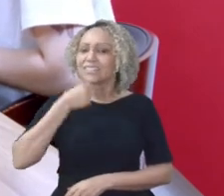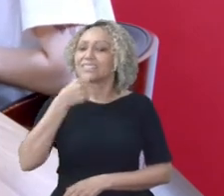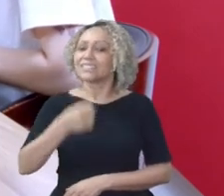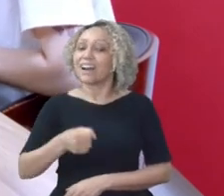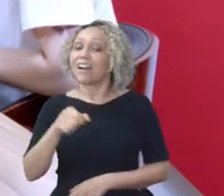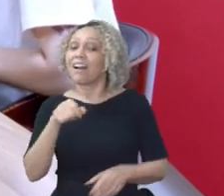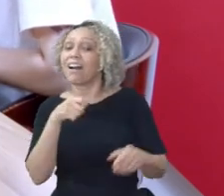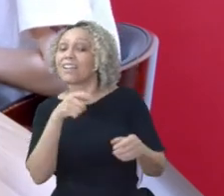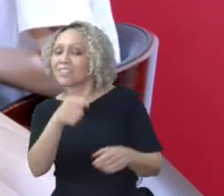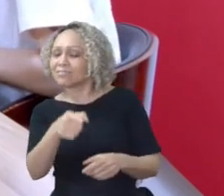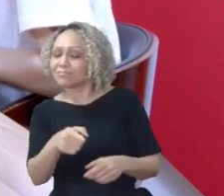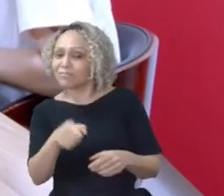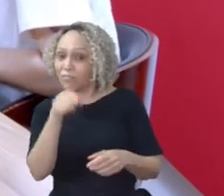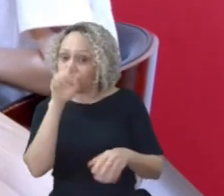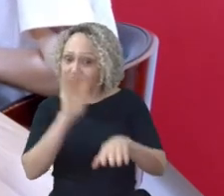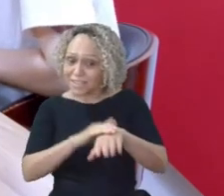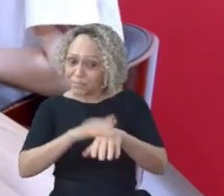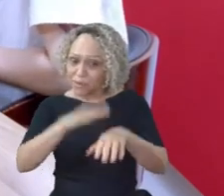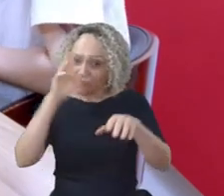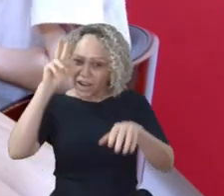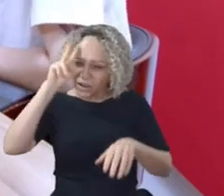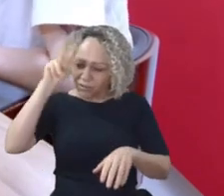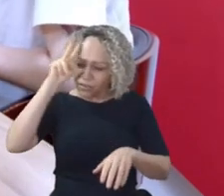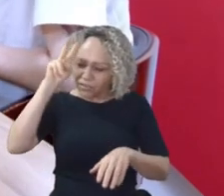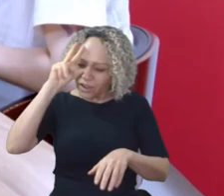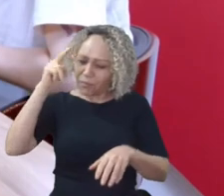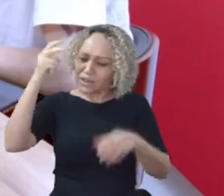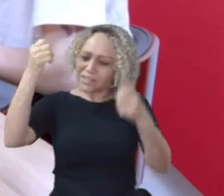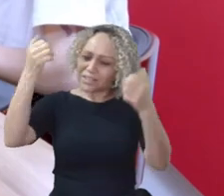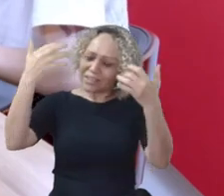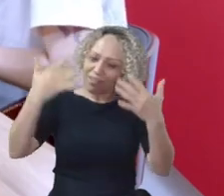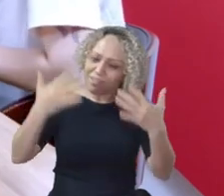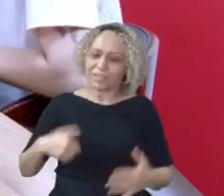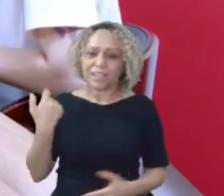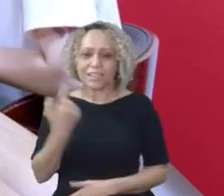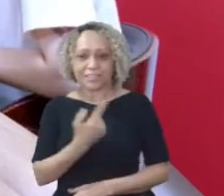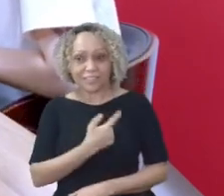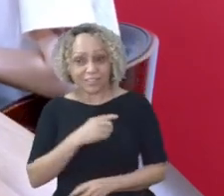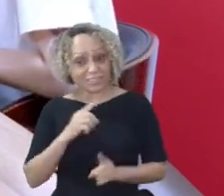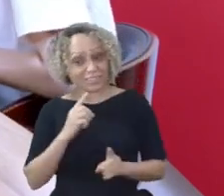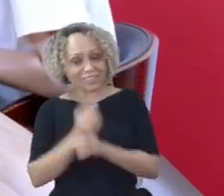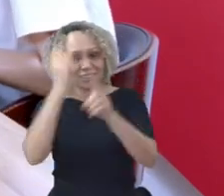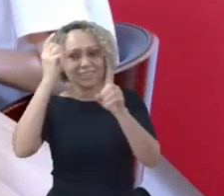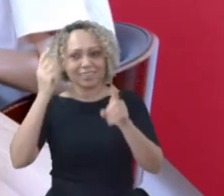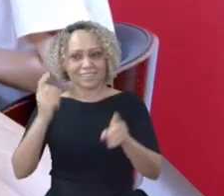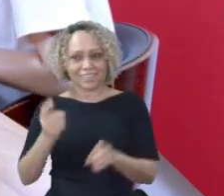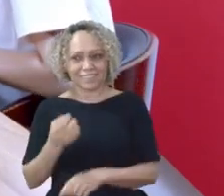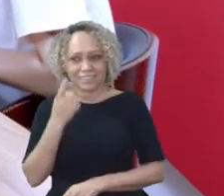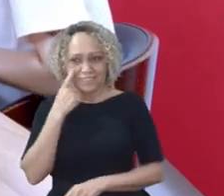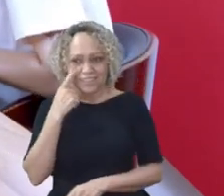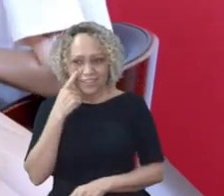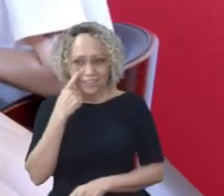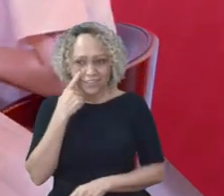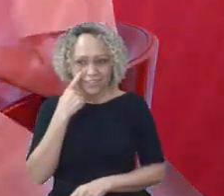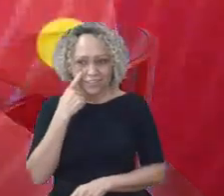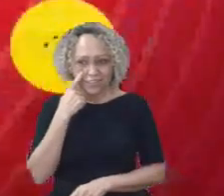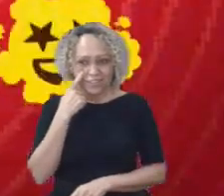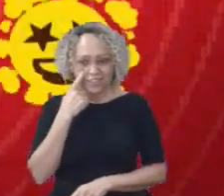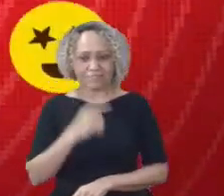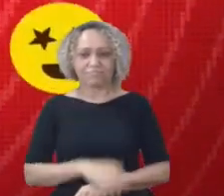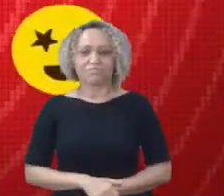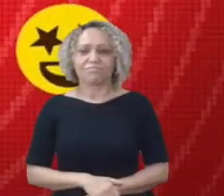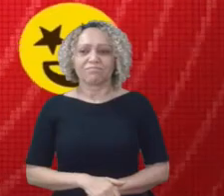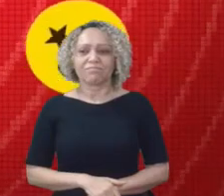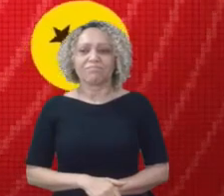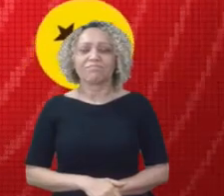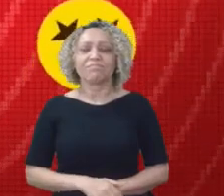não sabemos ainda, mas vamos descobrir, né, Carol? Bora. Vem aí, segue o fio.